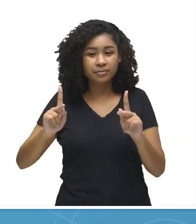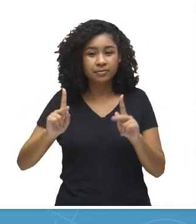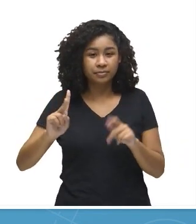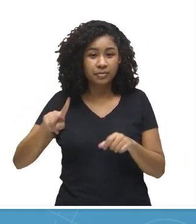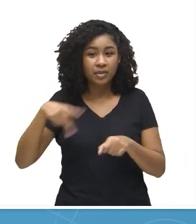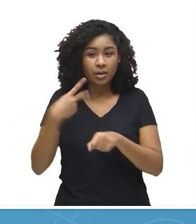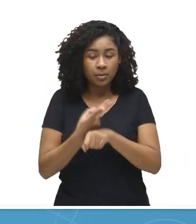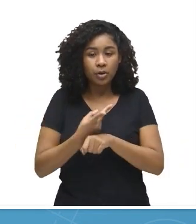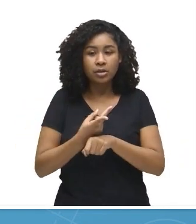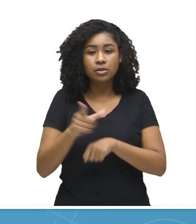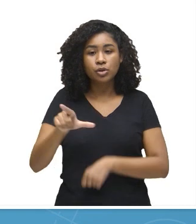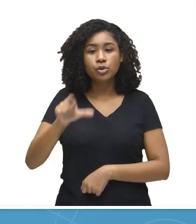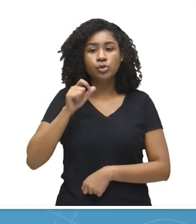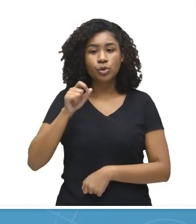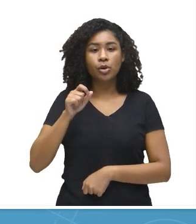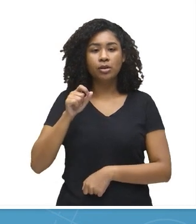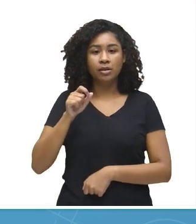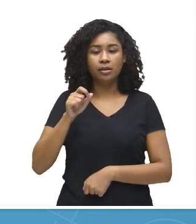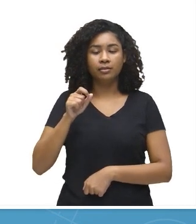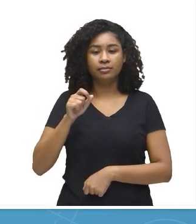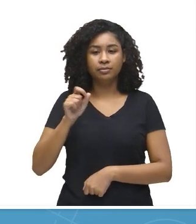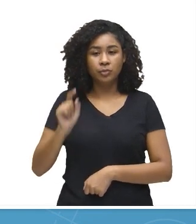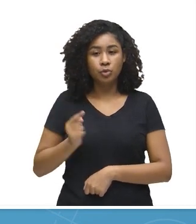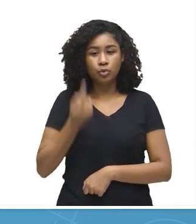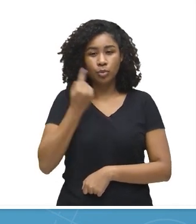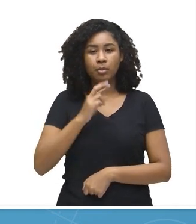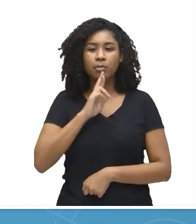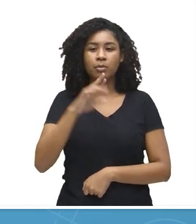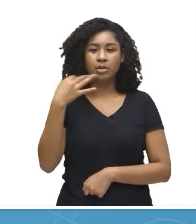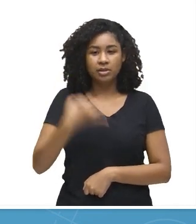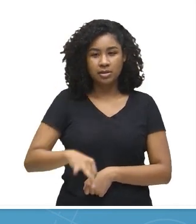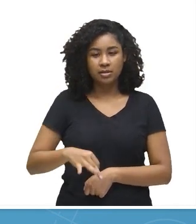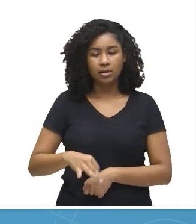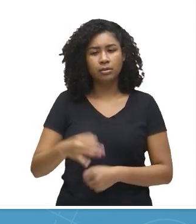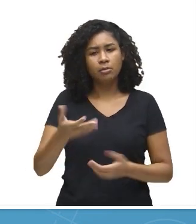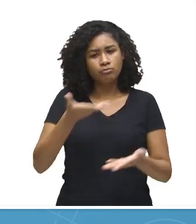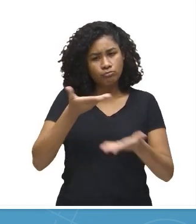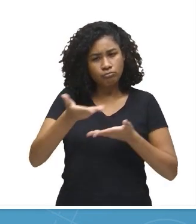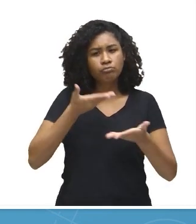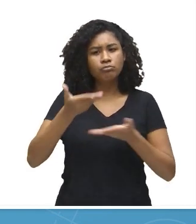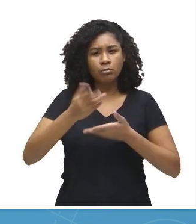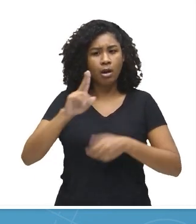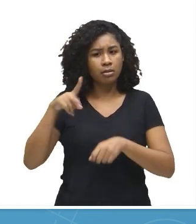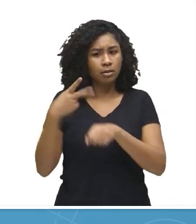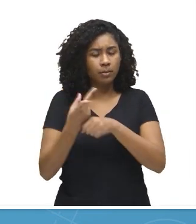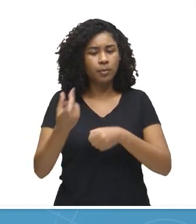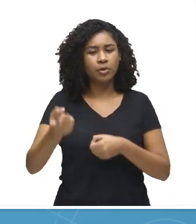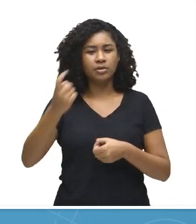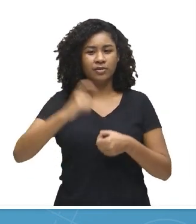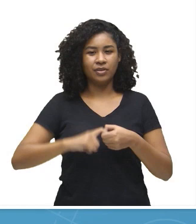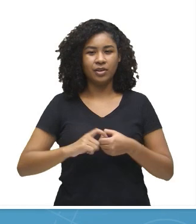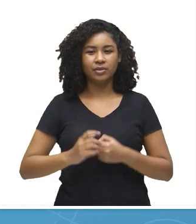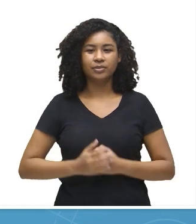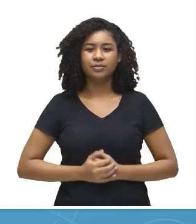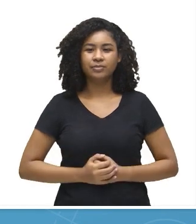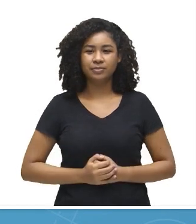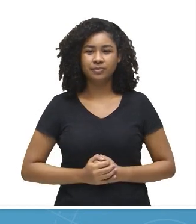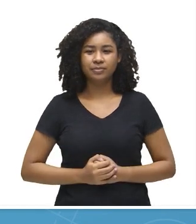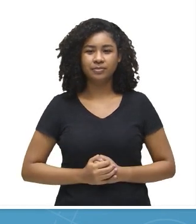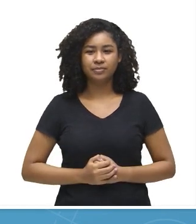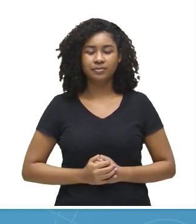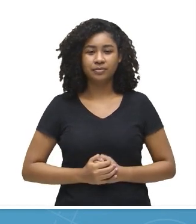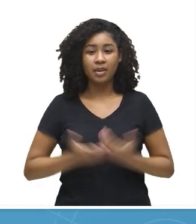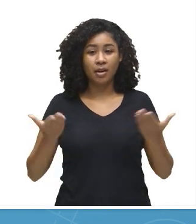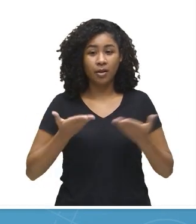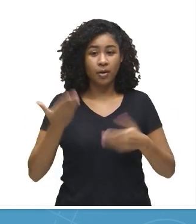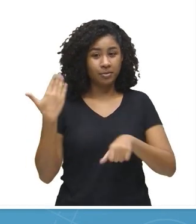marcar a resposta correta, tá certo? Então, participem aí no chat, daqui a pouco eu retorno com vocês para fazermos a nossa interação, ok? Agora é